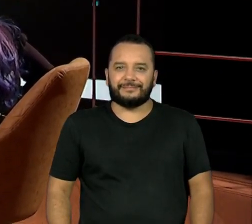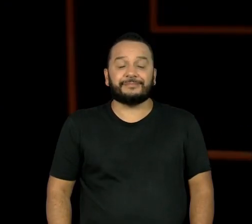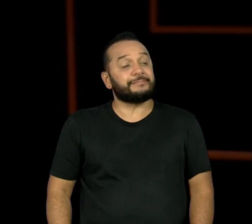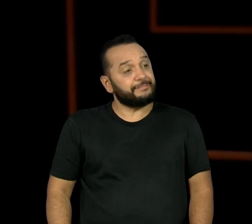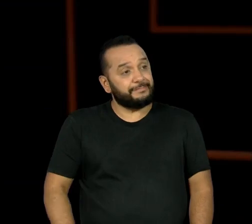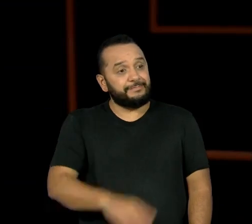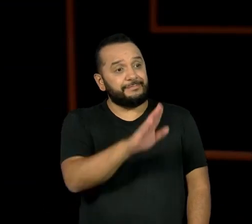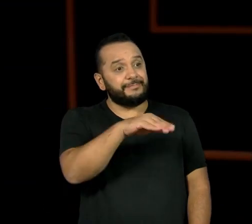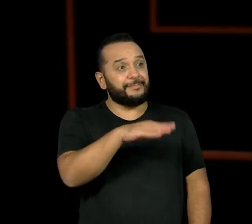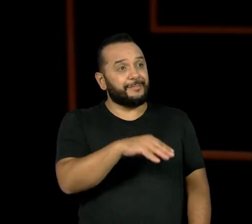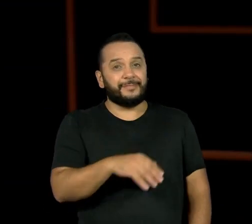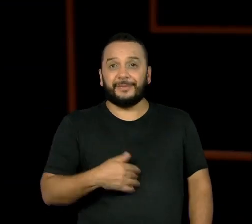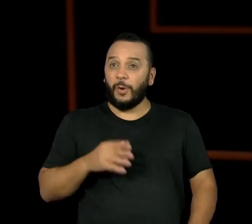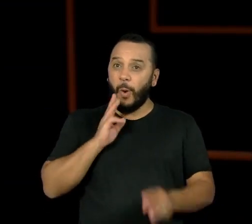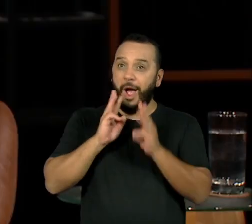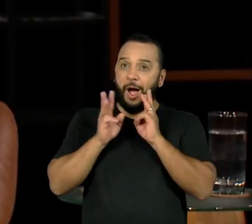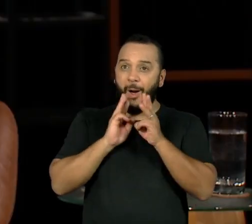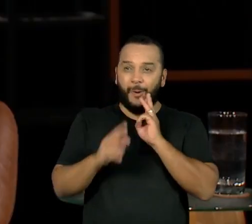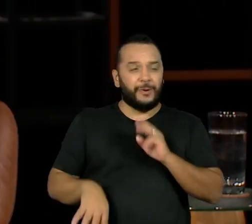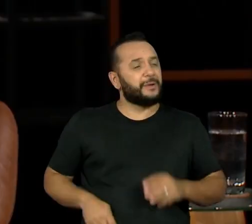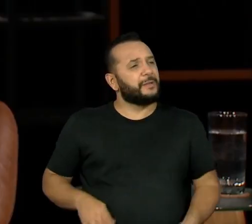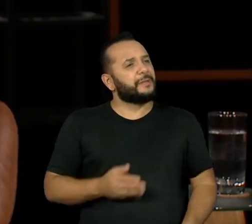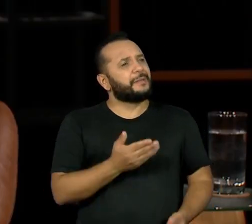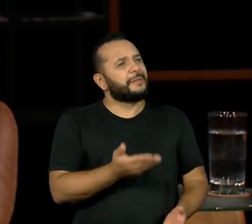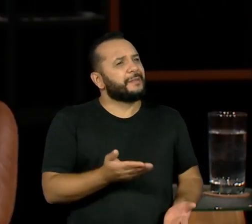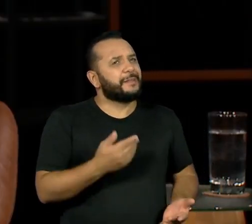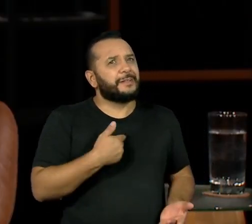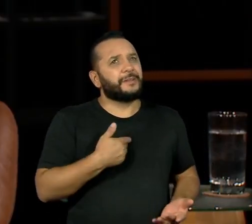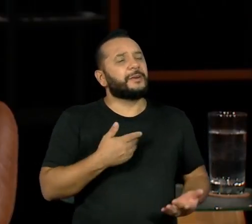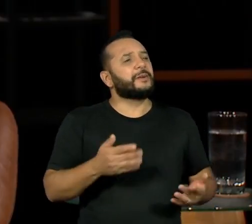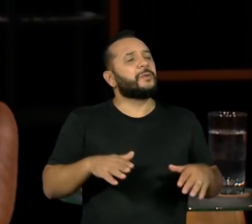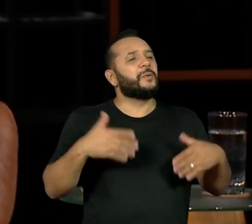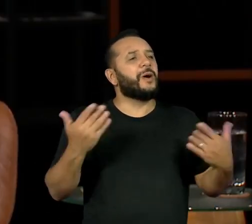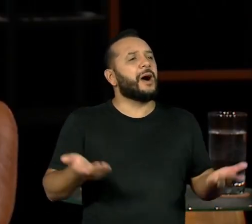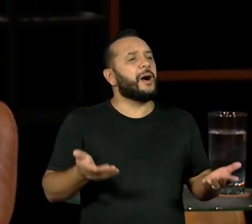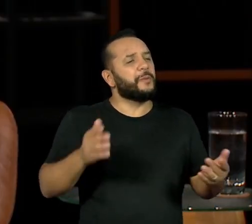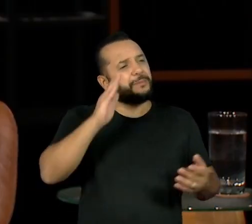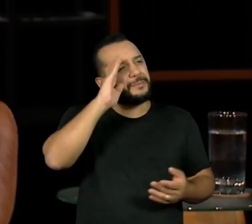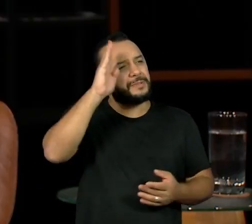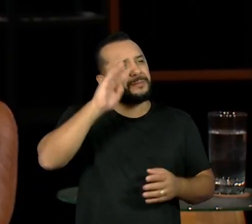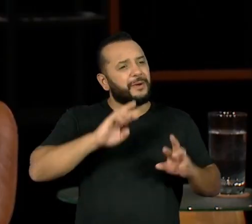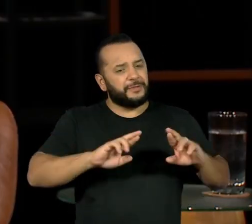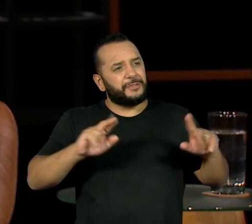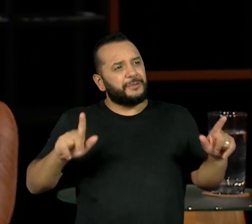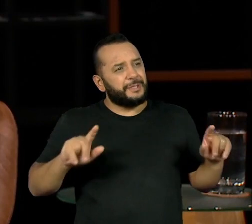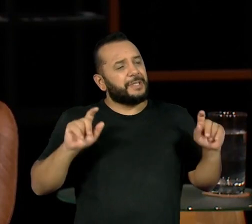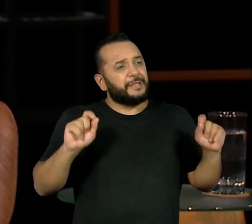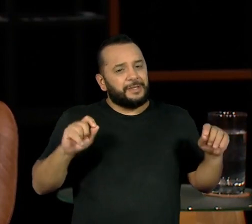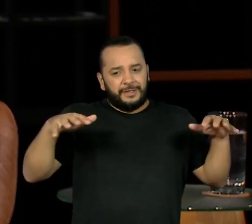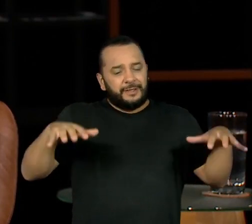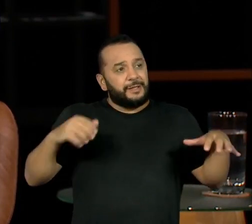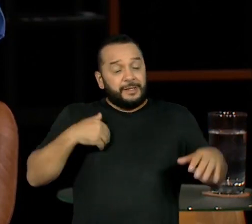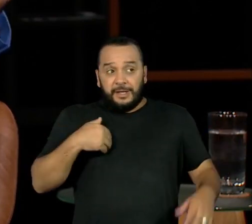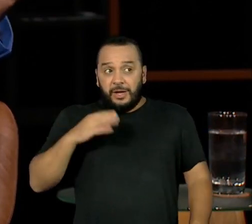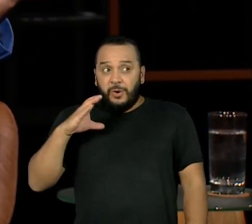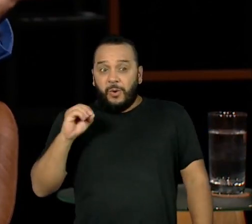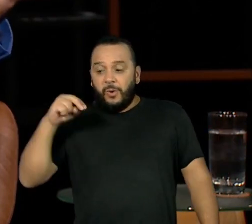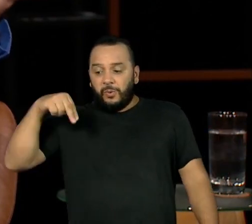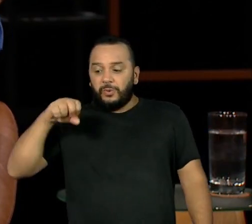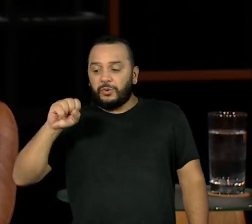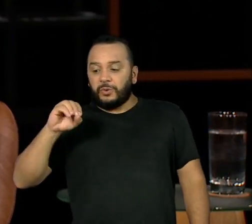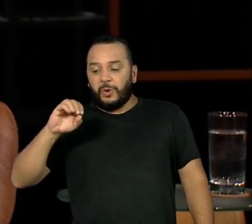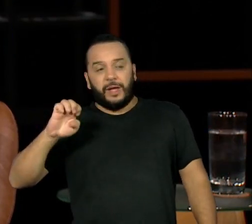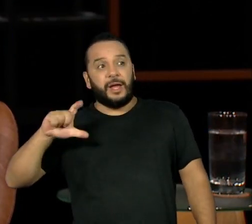Baby. Uau! Baby, quais as principais diferenças que você destacaria entre a Baby Consuelo, que